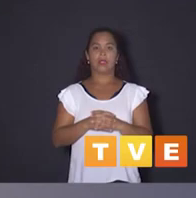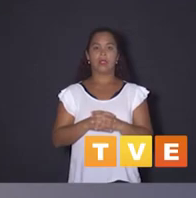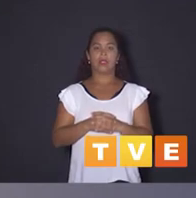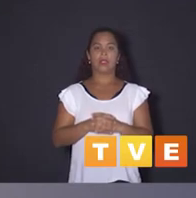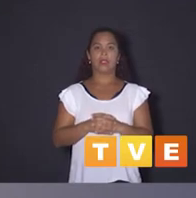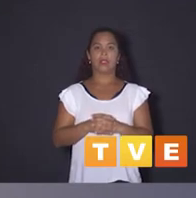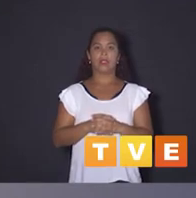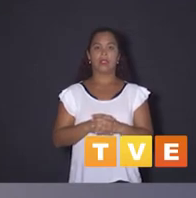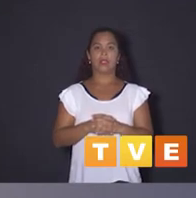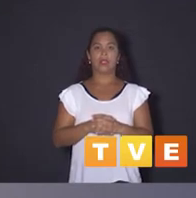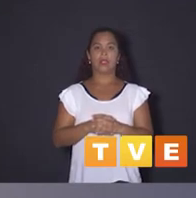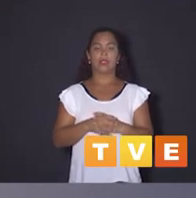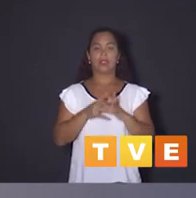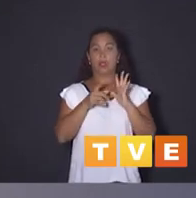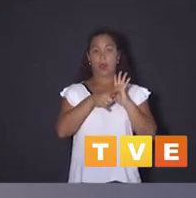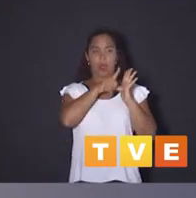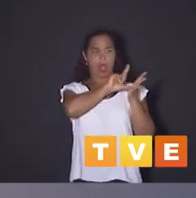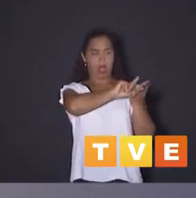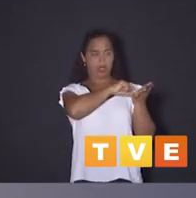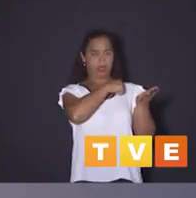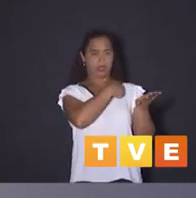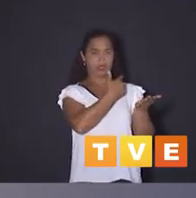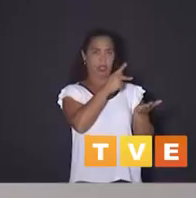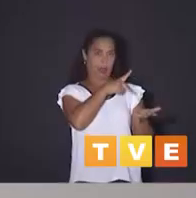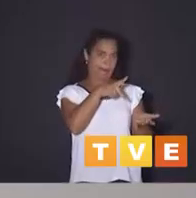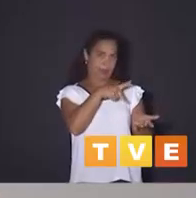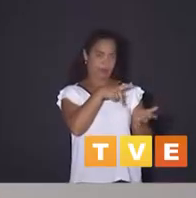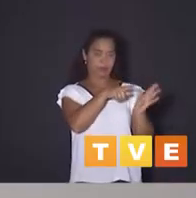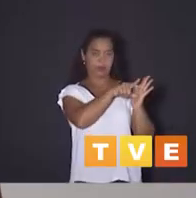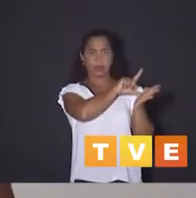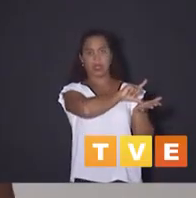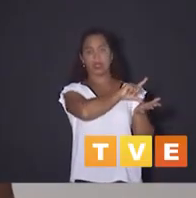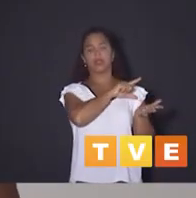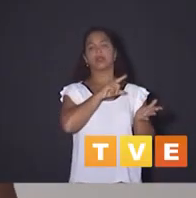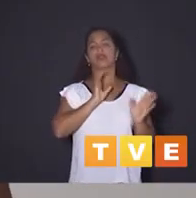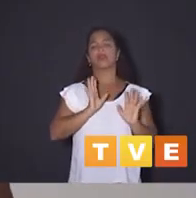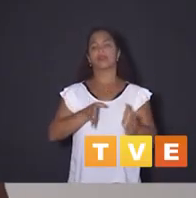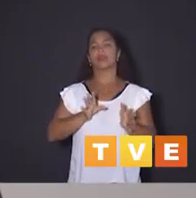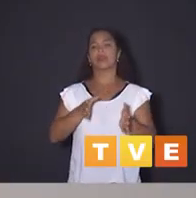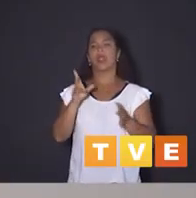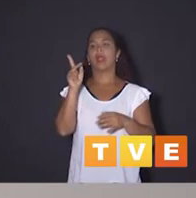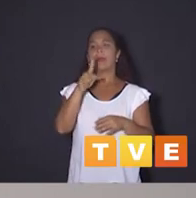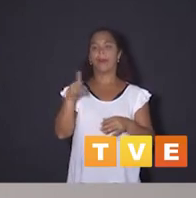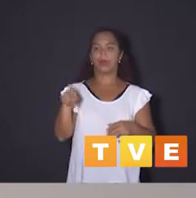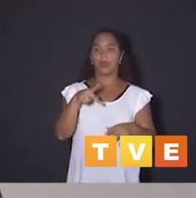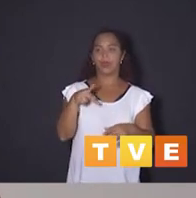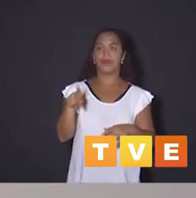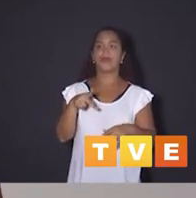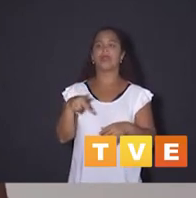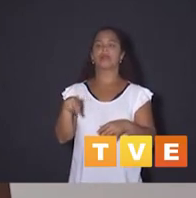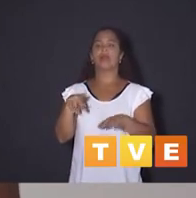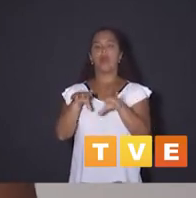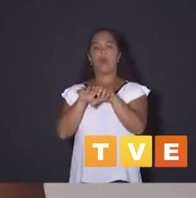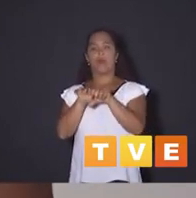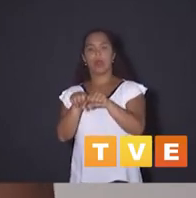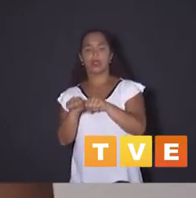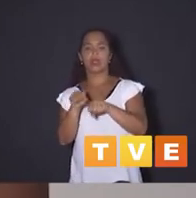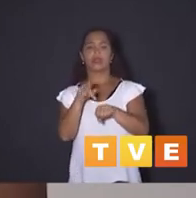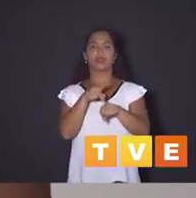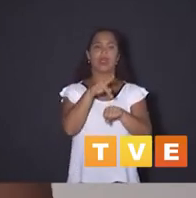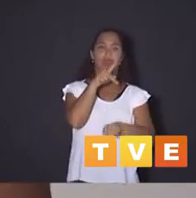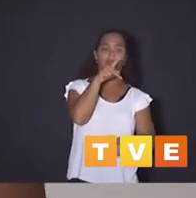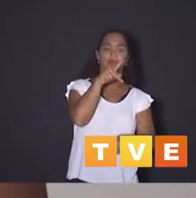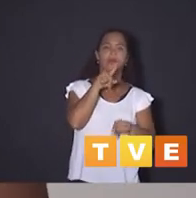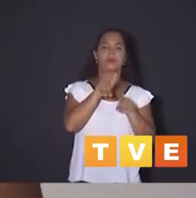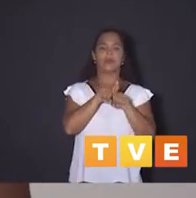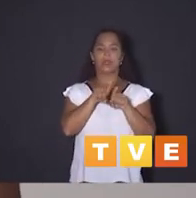docente de estudos feministas eu é foi docente de todos os cursos de graduação especialização e técnico em design